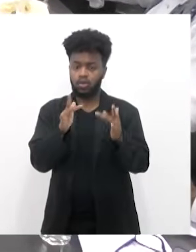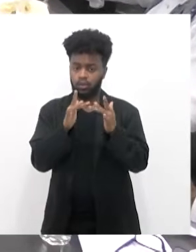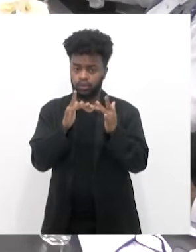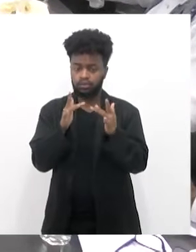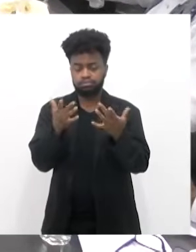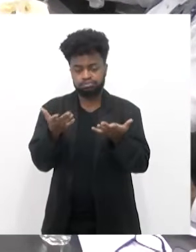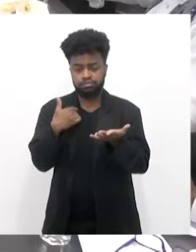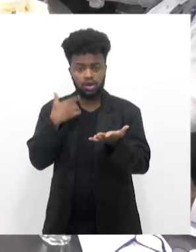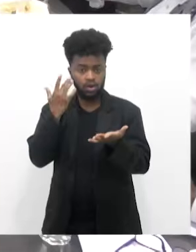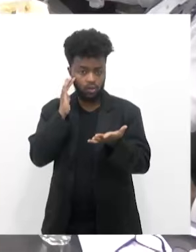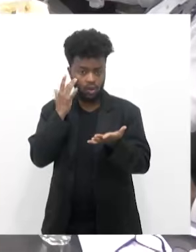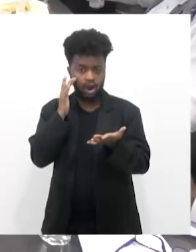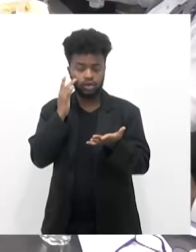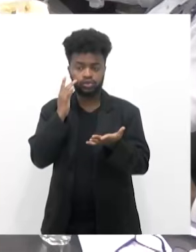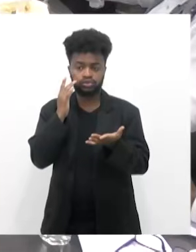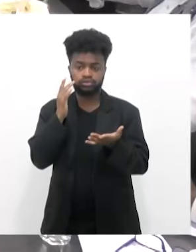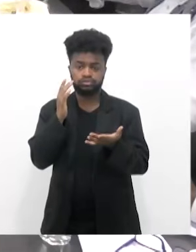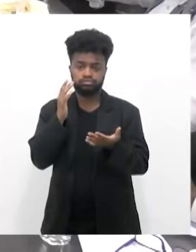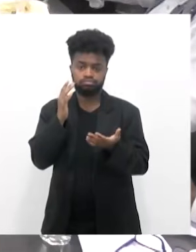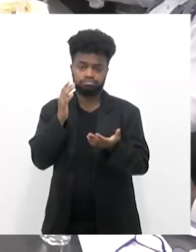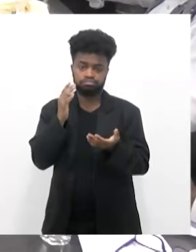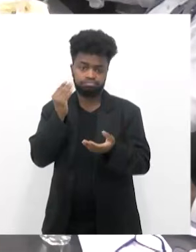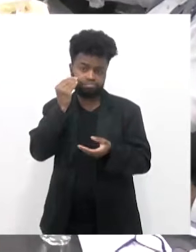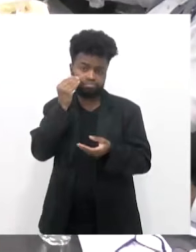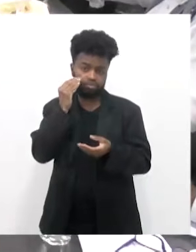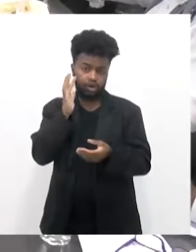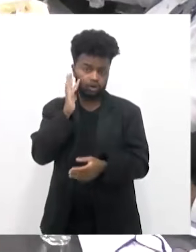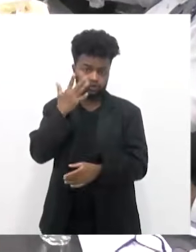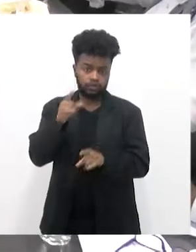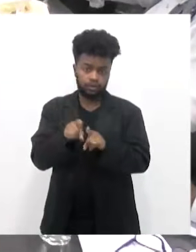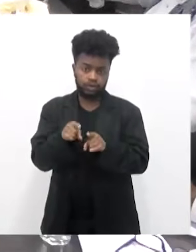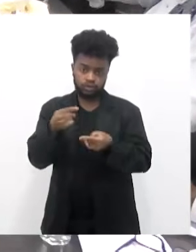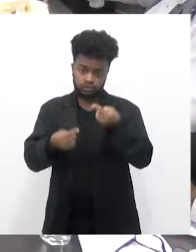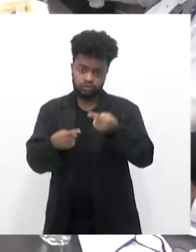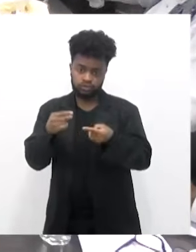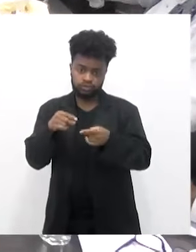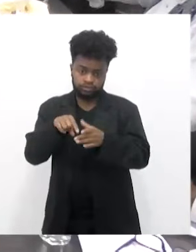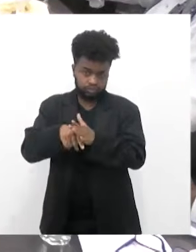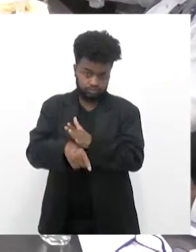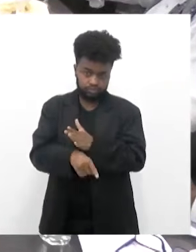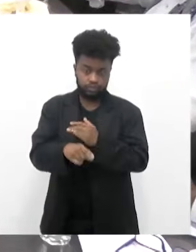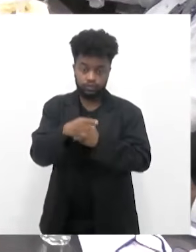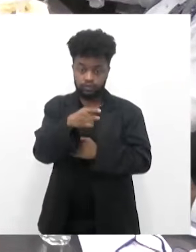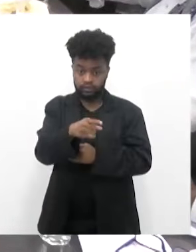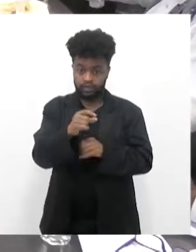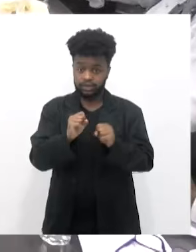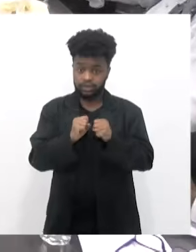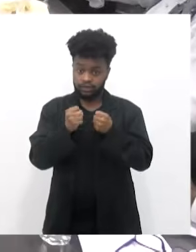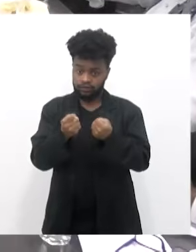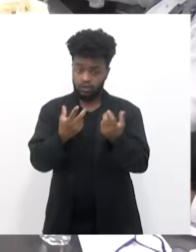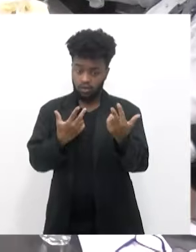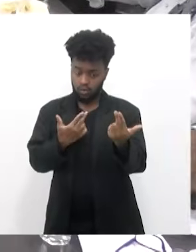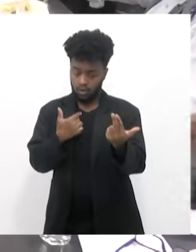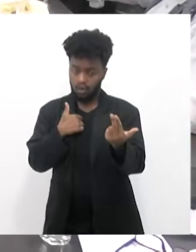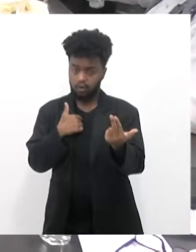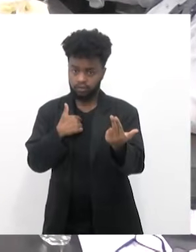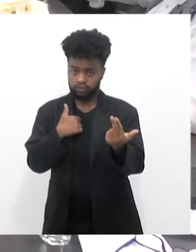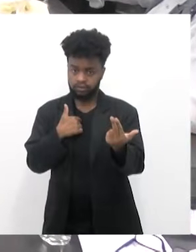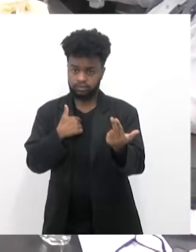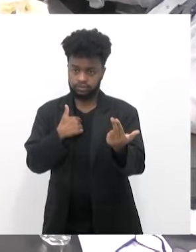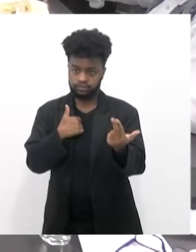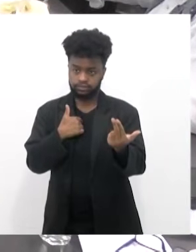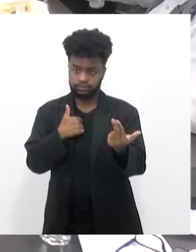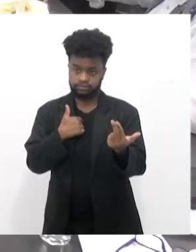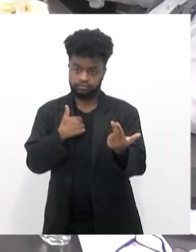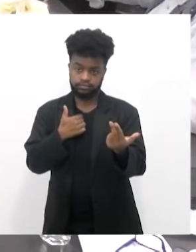isso abrevie e aprofunde a discussão. Vossa Excelência é um defensor como eu, por